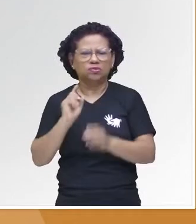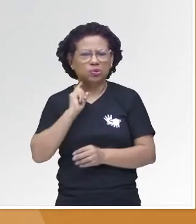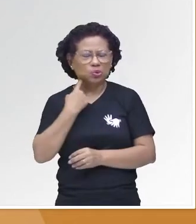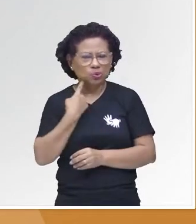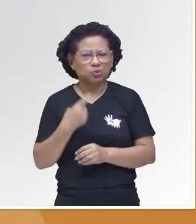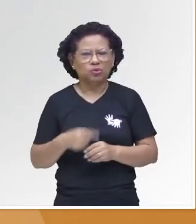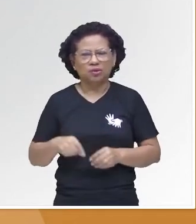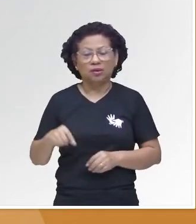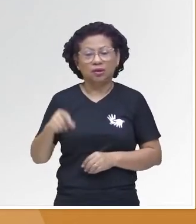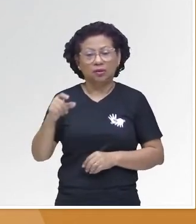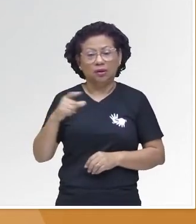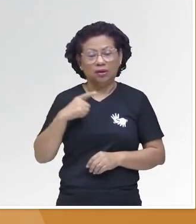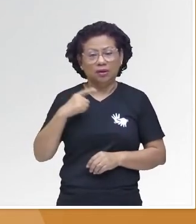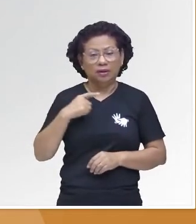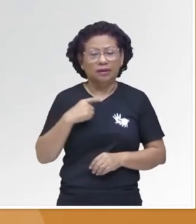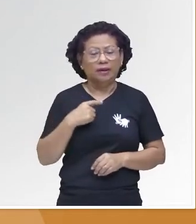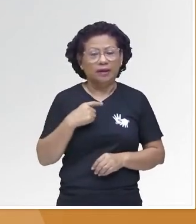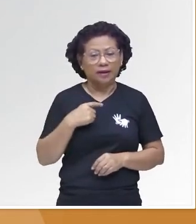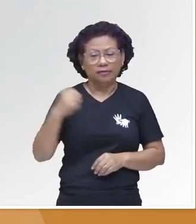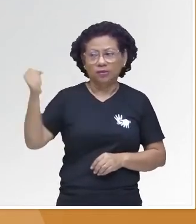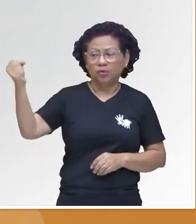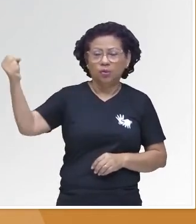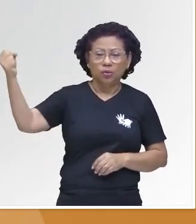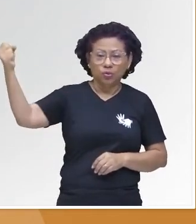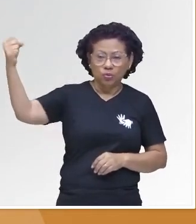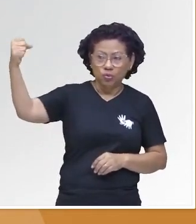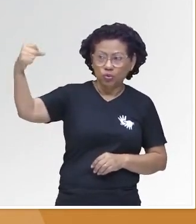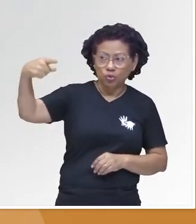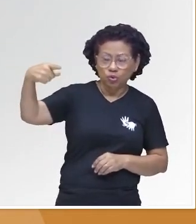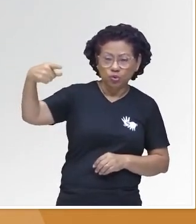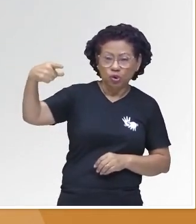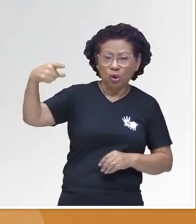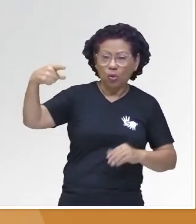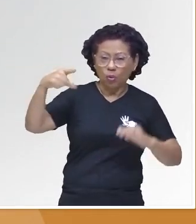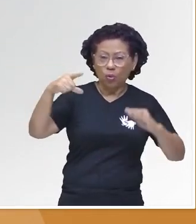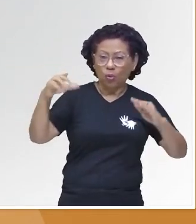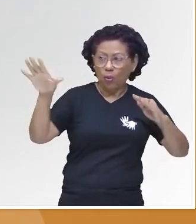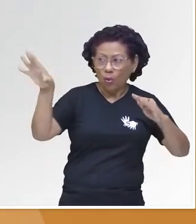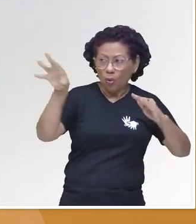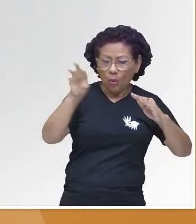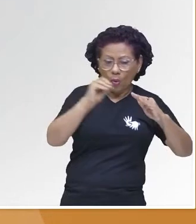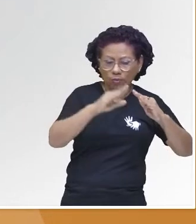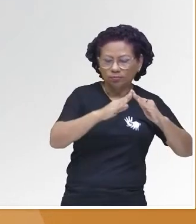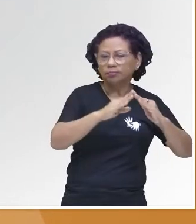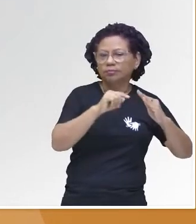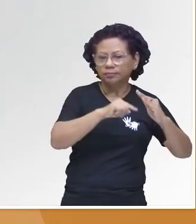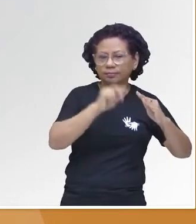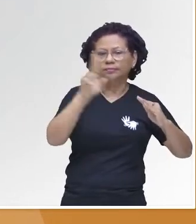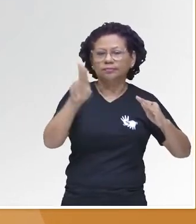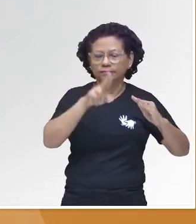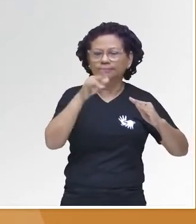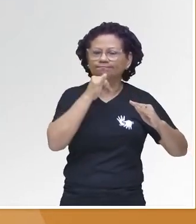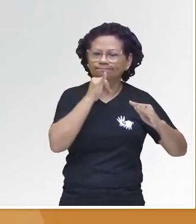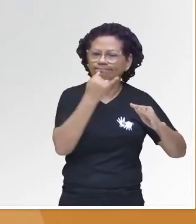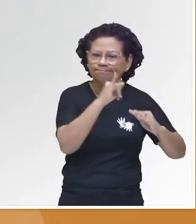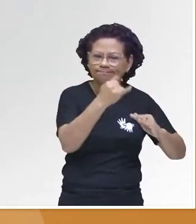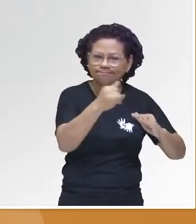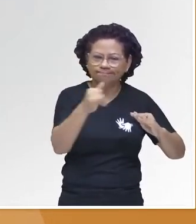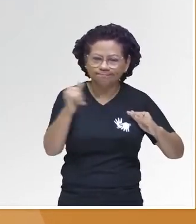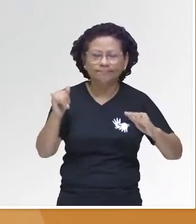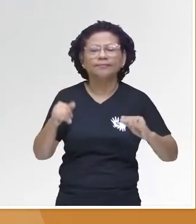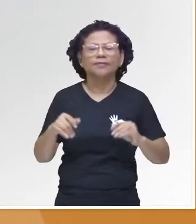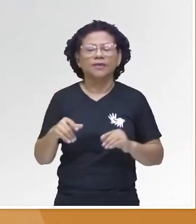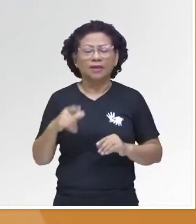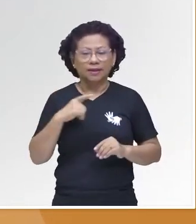renováveis, que não se esgotam, que conseguem se renovar, né, com o passar do tempo mais rápido,